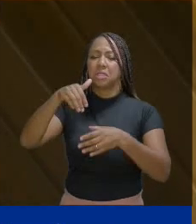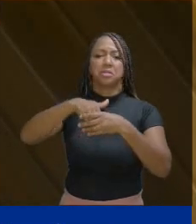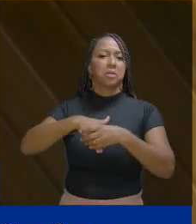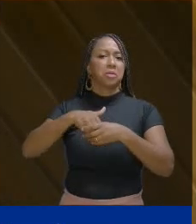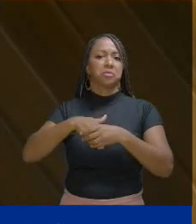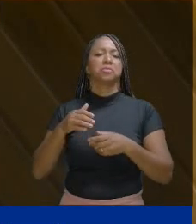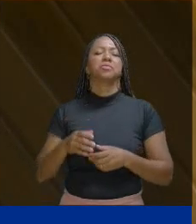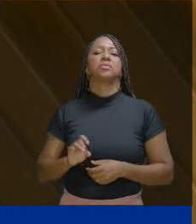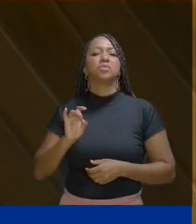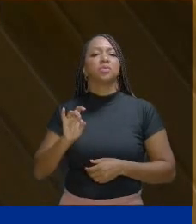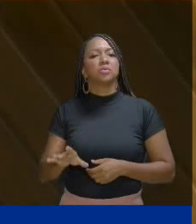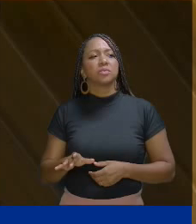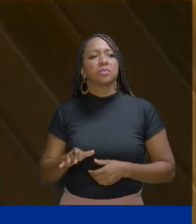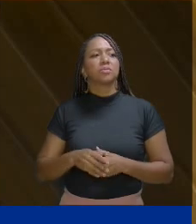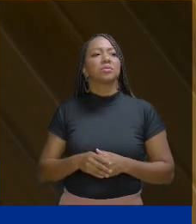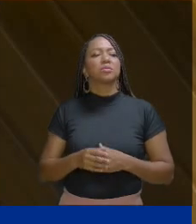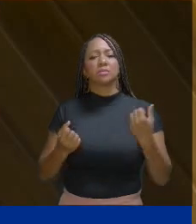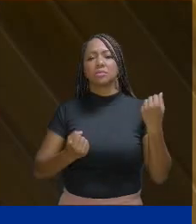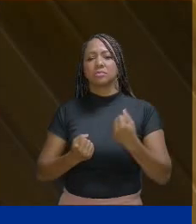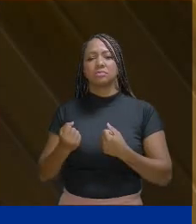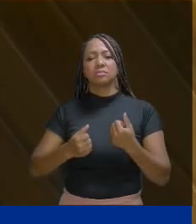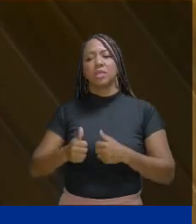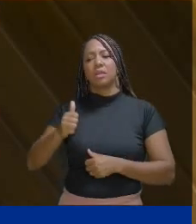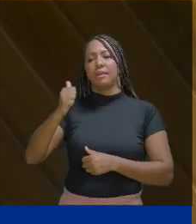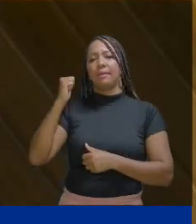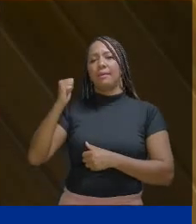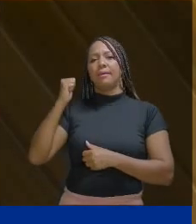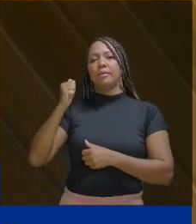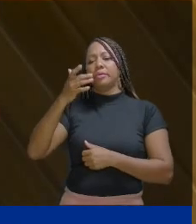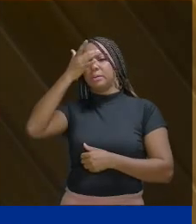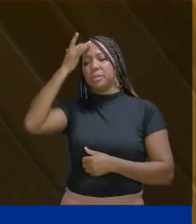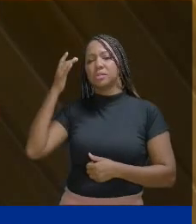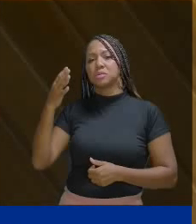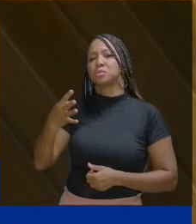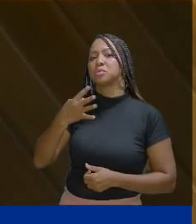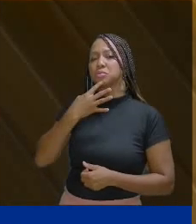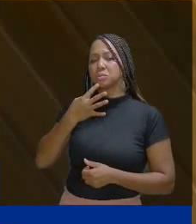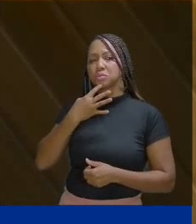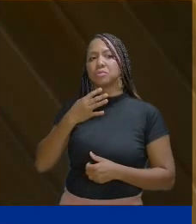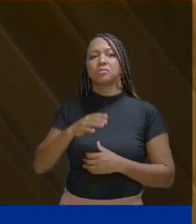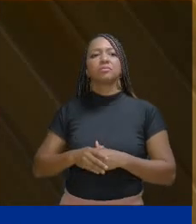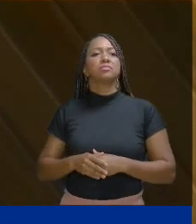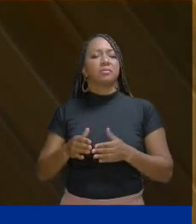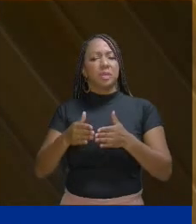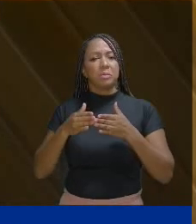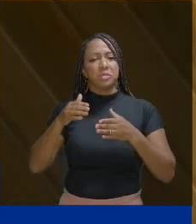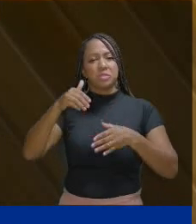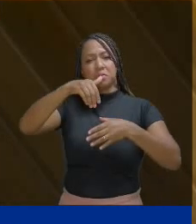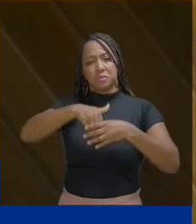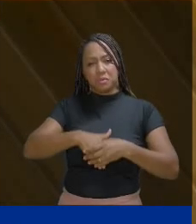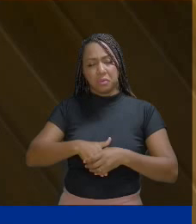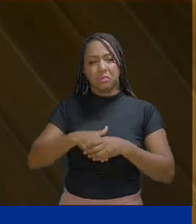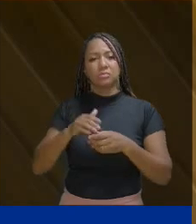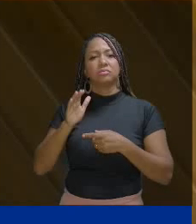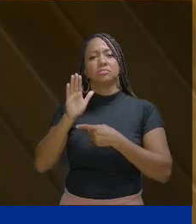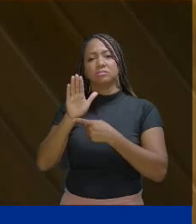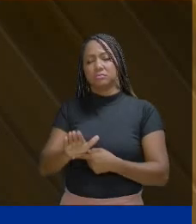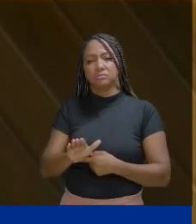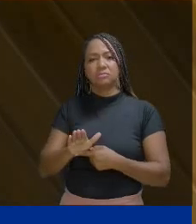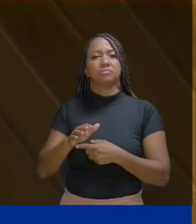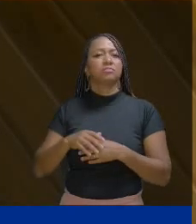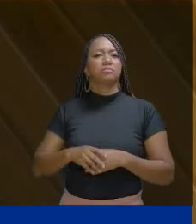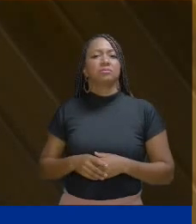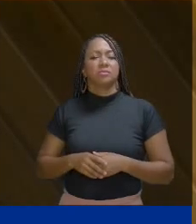eleitoral, tratando-se apenas de uma carona a conhecidos. Negou ter solicitado votos em troca de benefícios